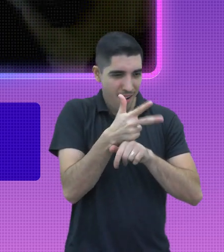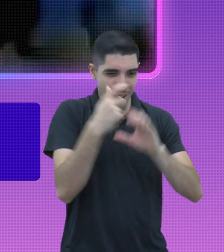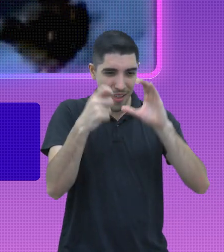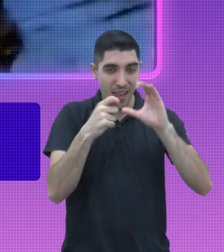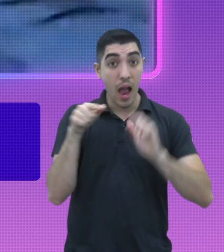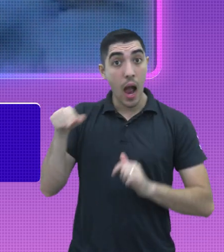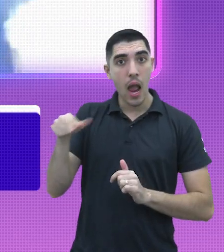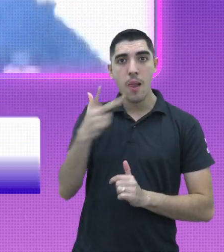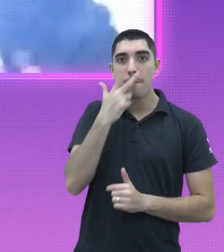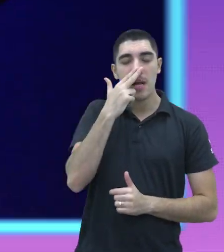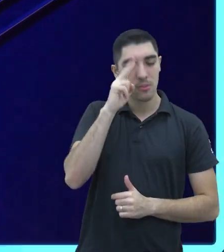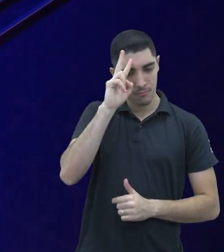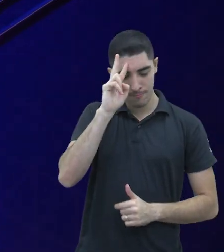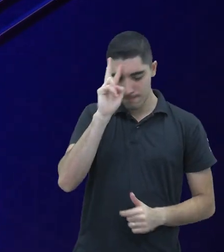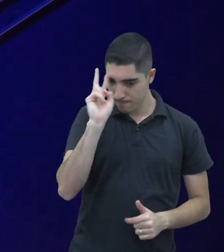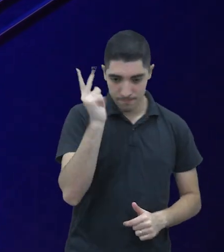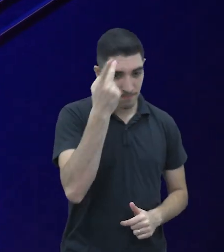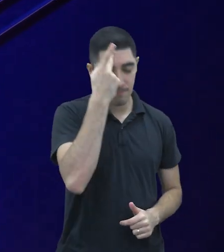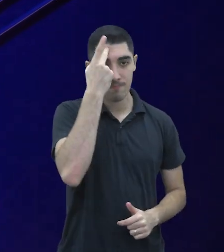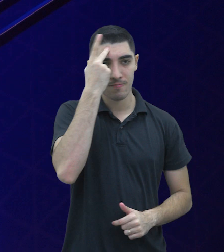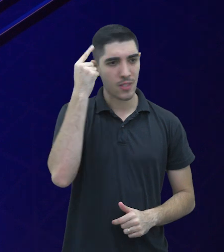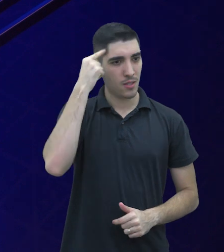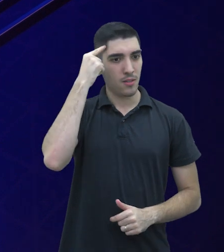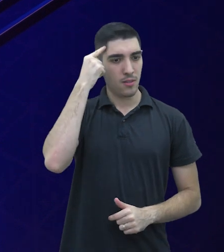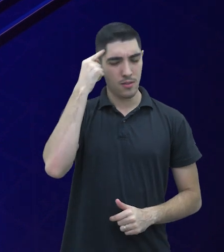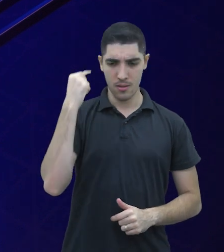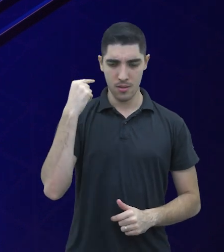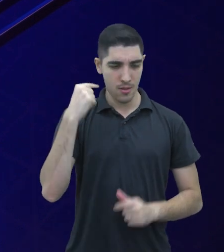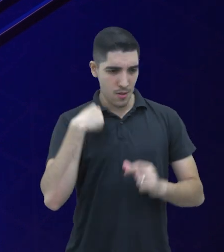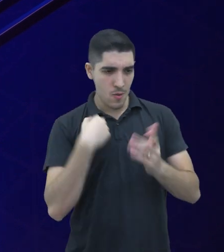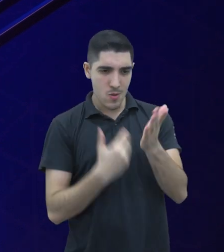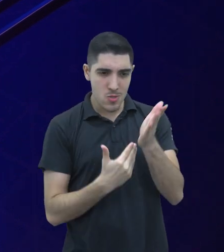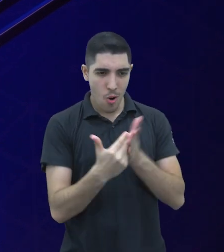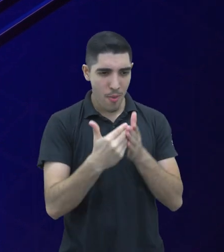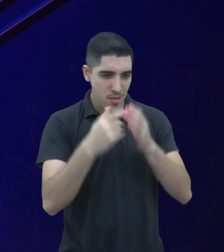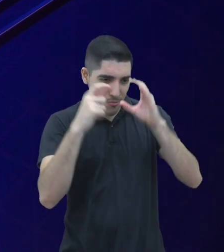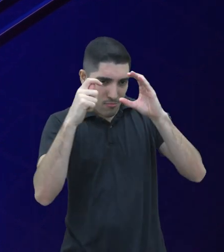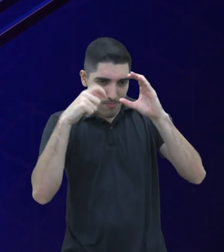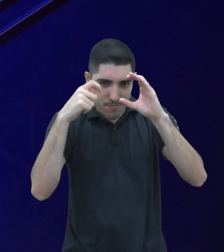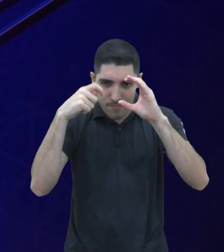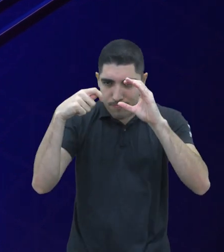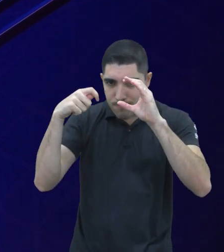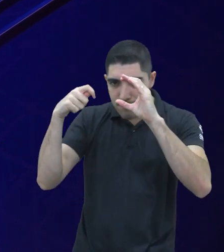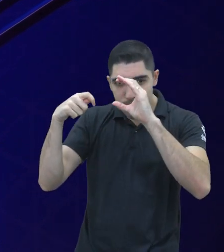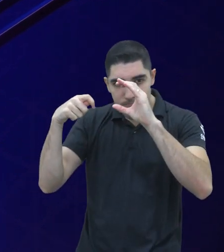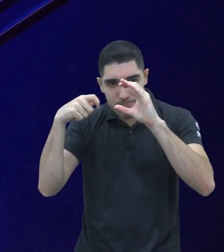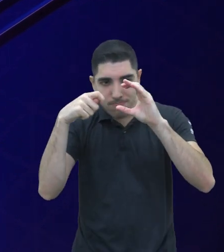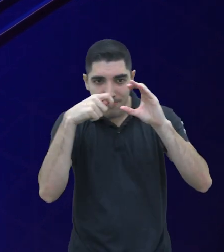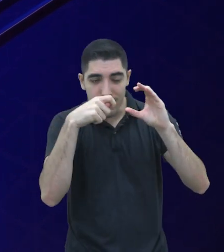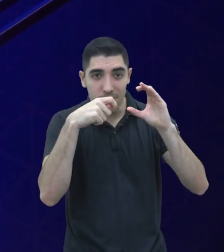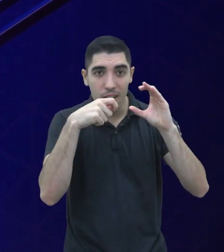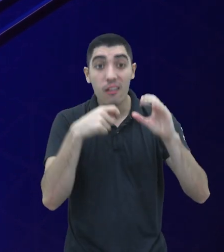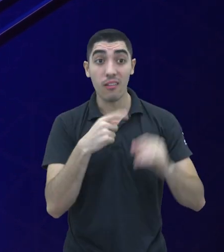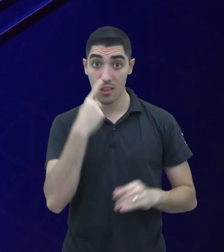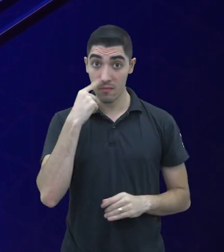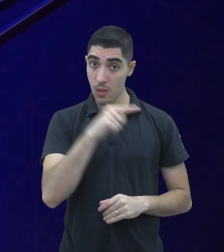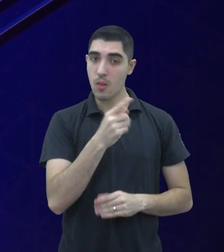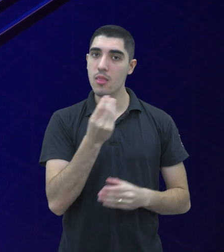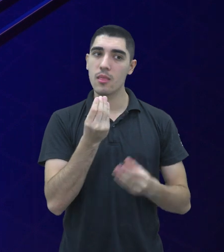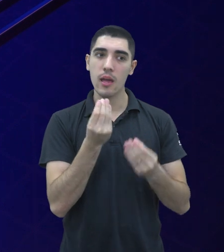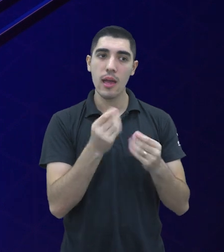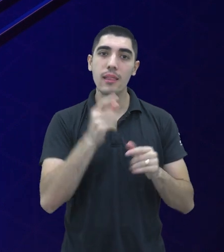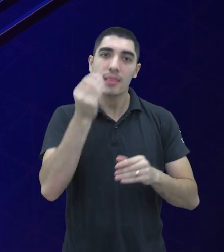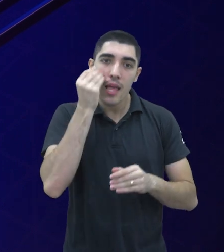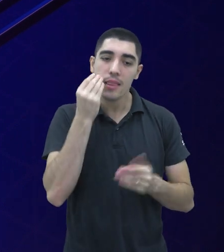A chave vira ali pra ele, né? Ele toma um norte. Então, essa questão de realmente oferecer